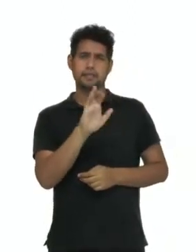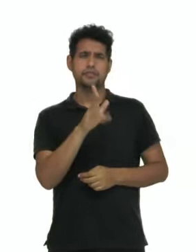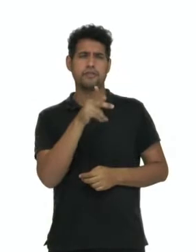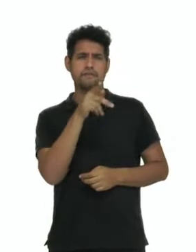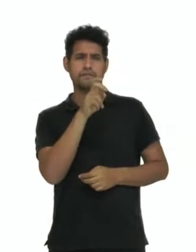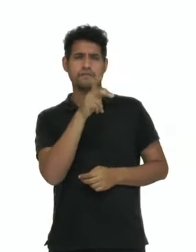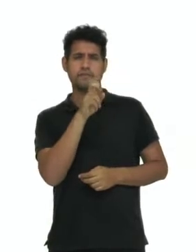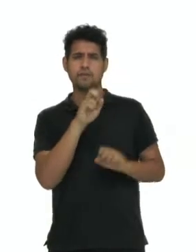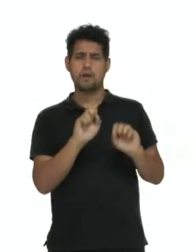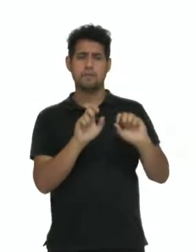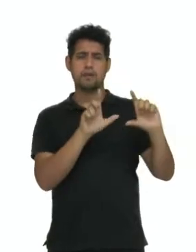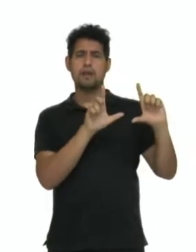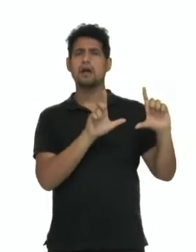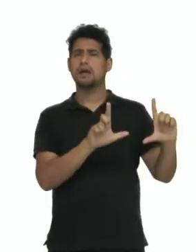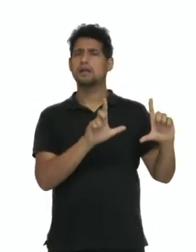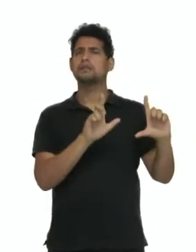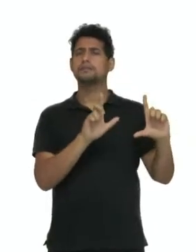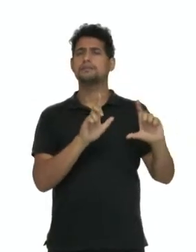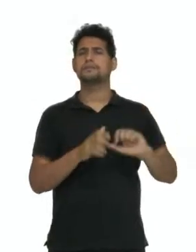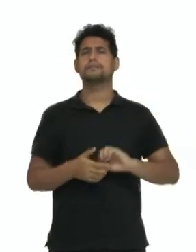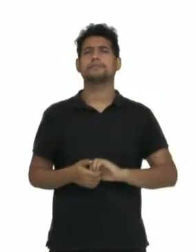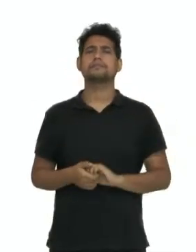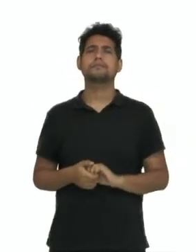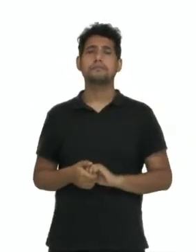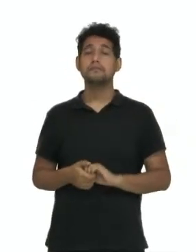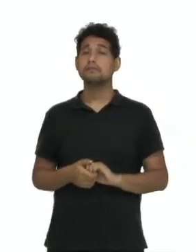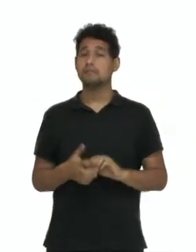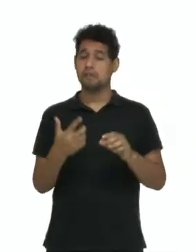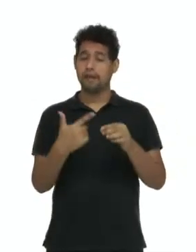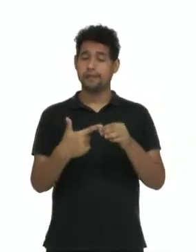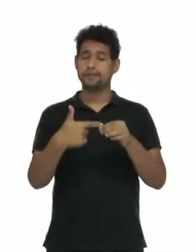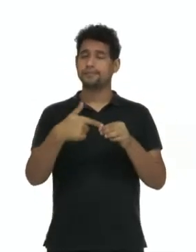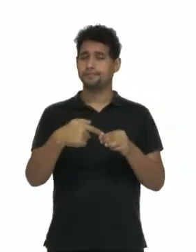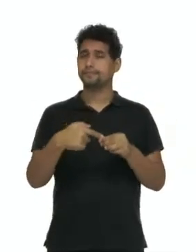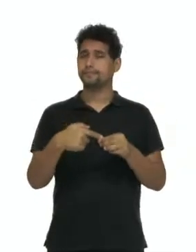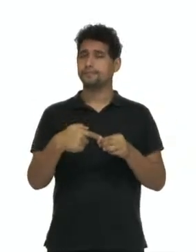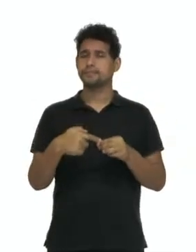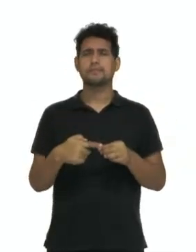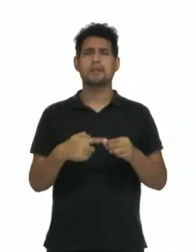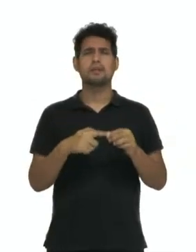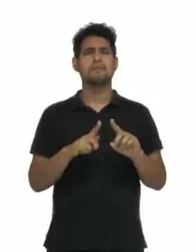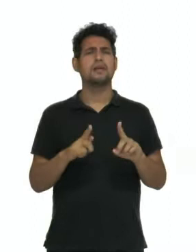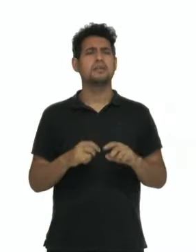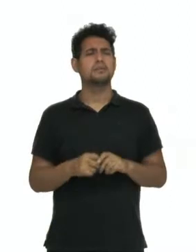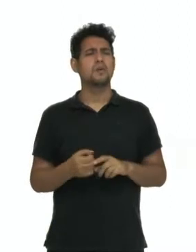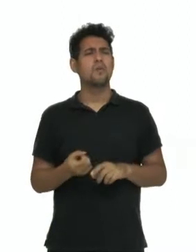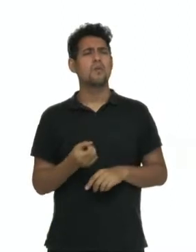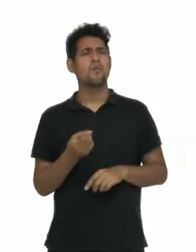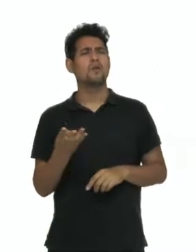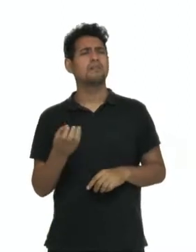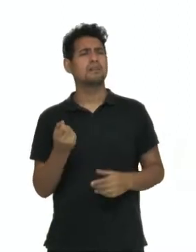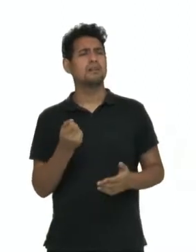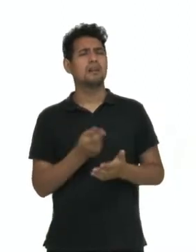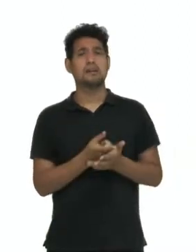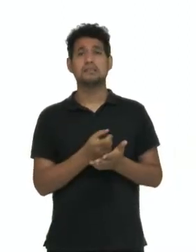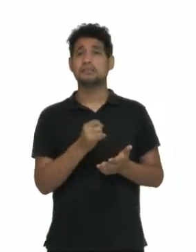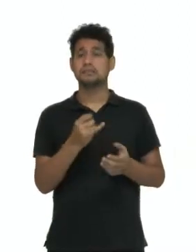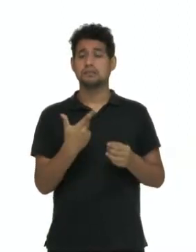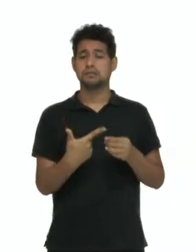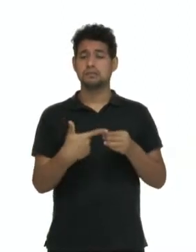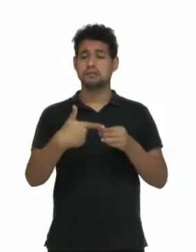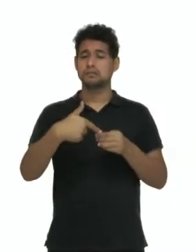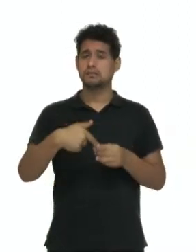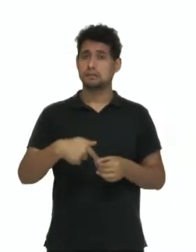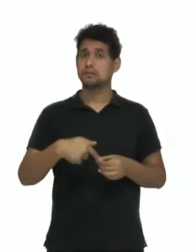essa plaquinha que está demonstrada aí para vocês, em um posto de combustíveis. Quanto ela vai gastar caso ela abasteça